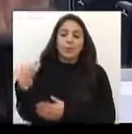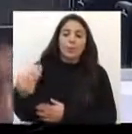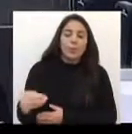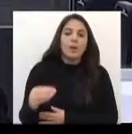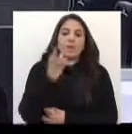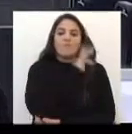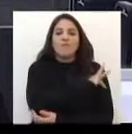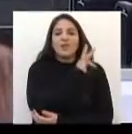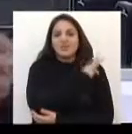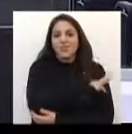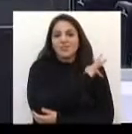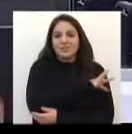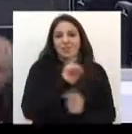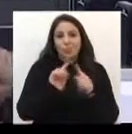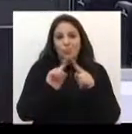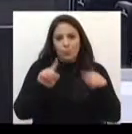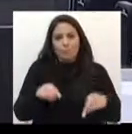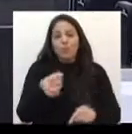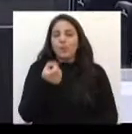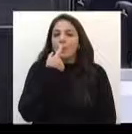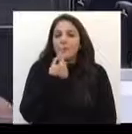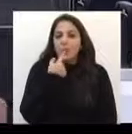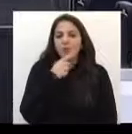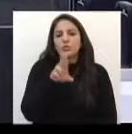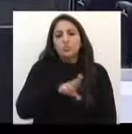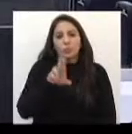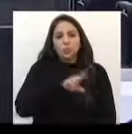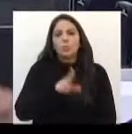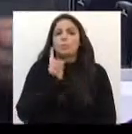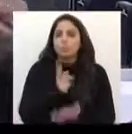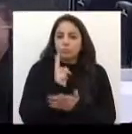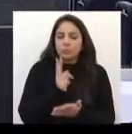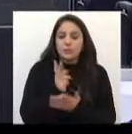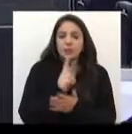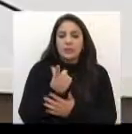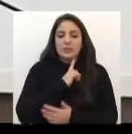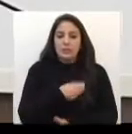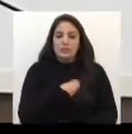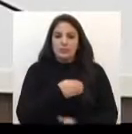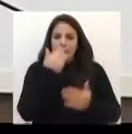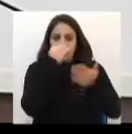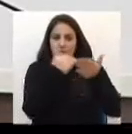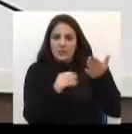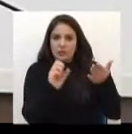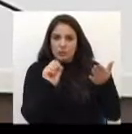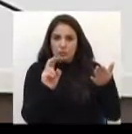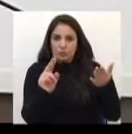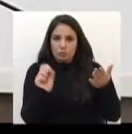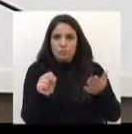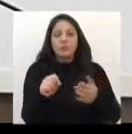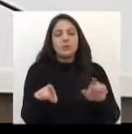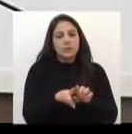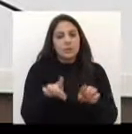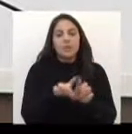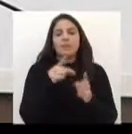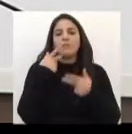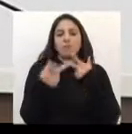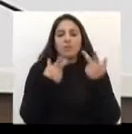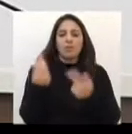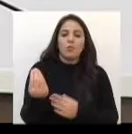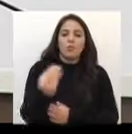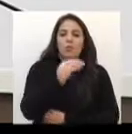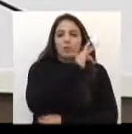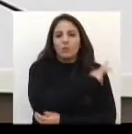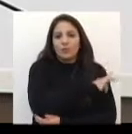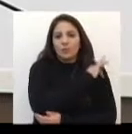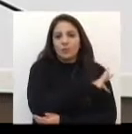uma farmácia com estes medicamentos de uso contínuo e que estão na lista. Saúl afirma ainda que a instalação das